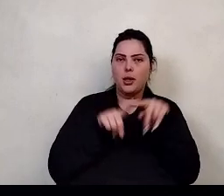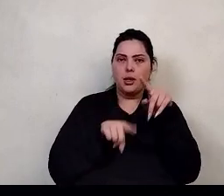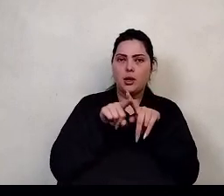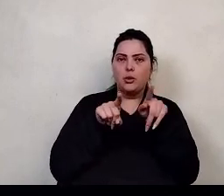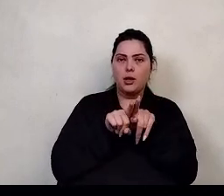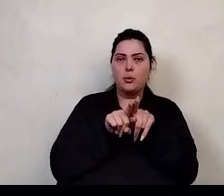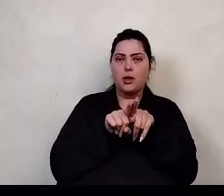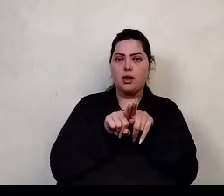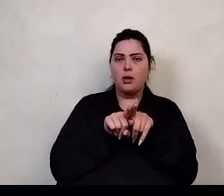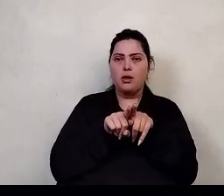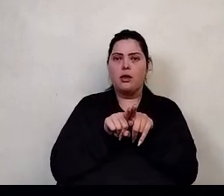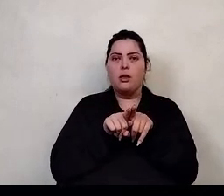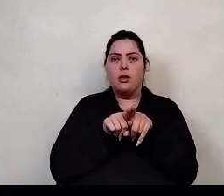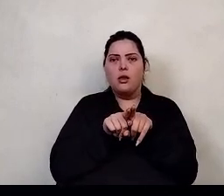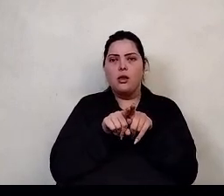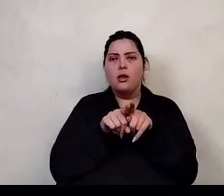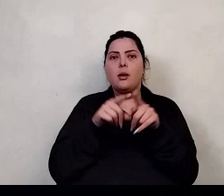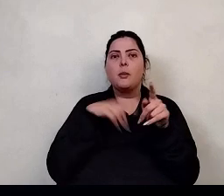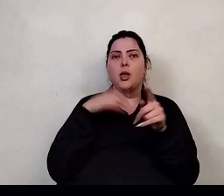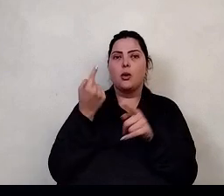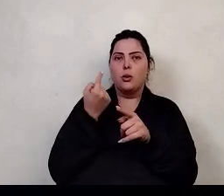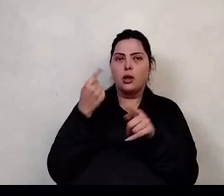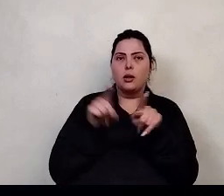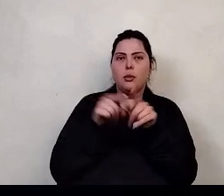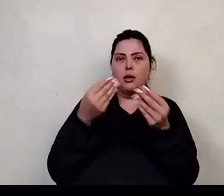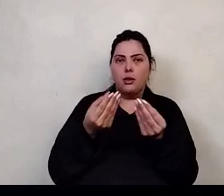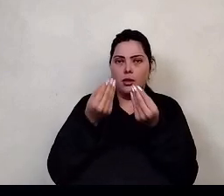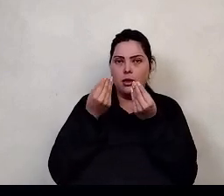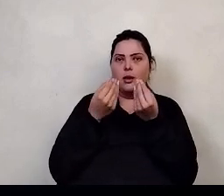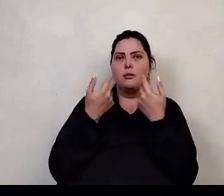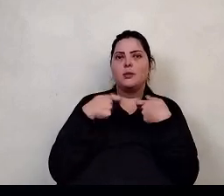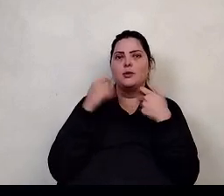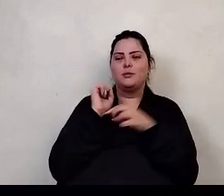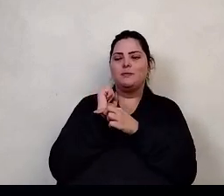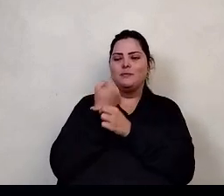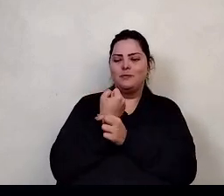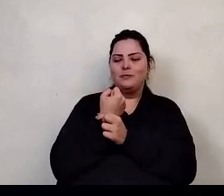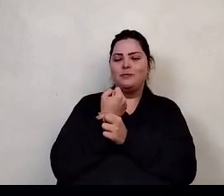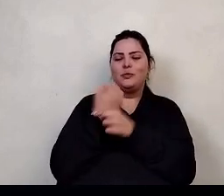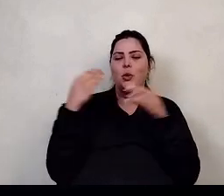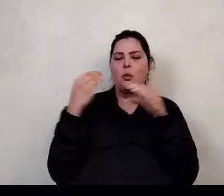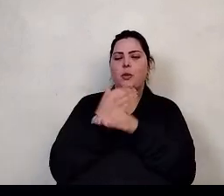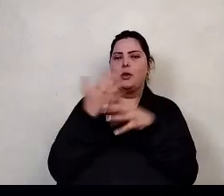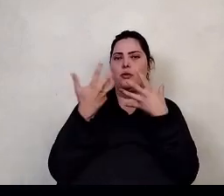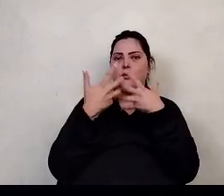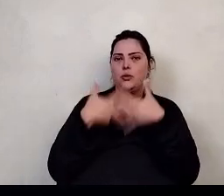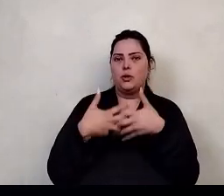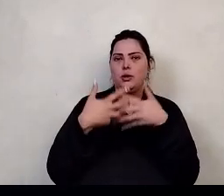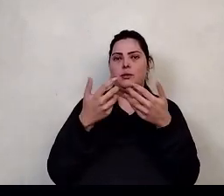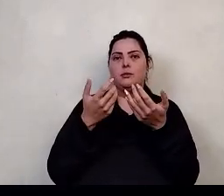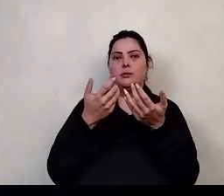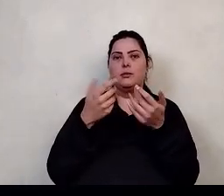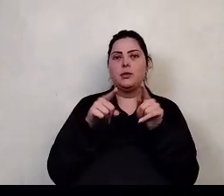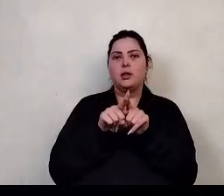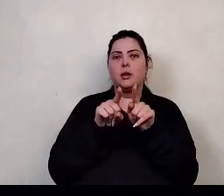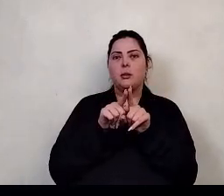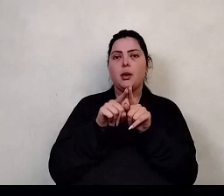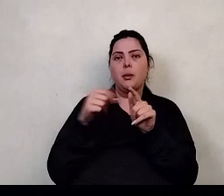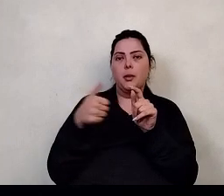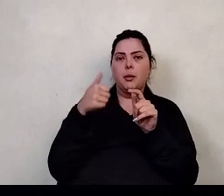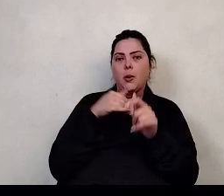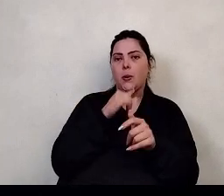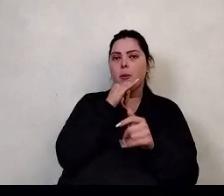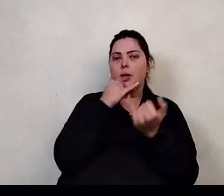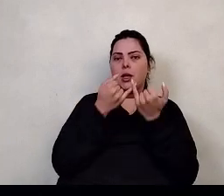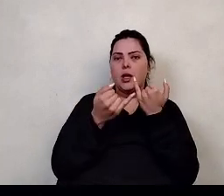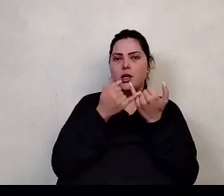meu software, a minha unidade de entrega. Então, eu tenho que garantir que o todo dele funcione. E aí, basicamente, então, os primeiros testes devem ser sobre os